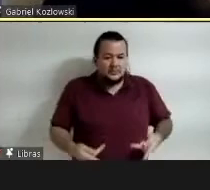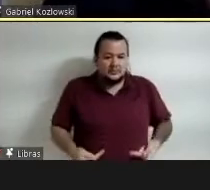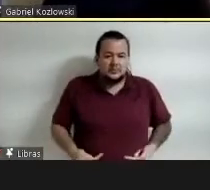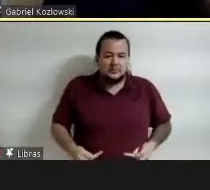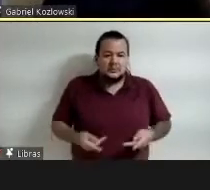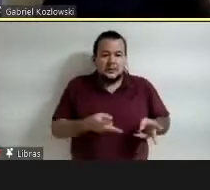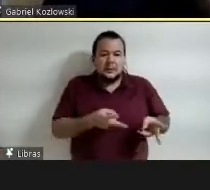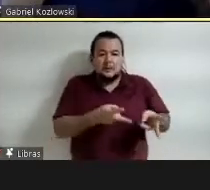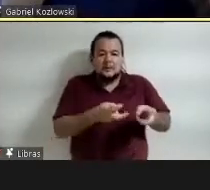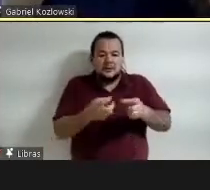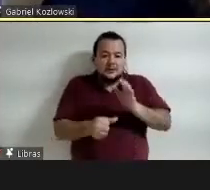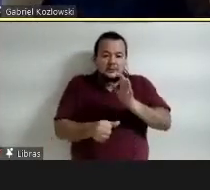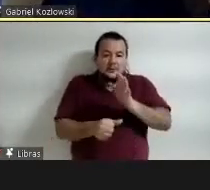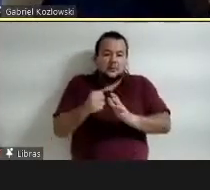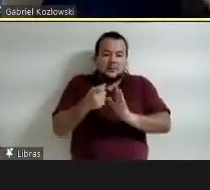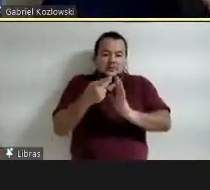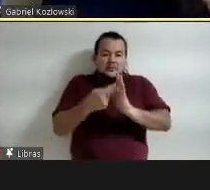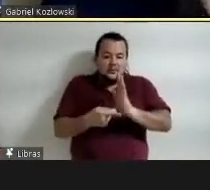projeto que inaugura o livro,